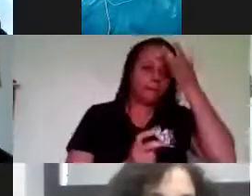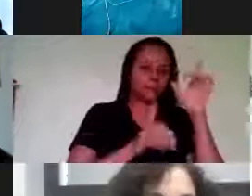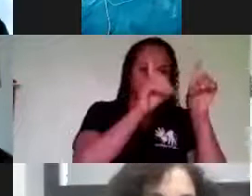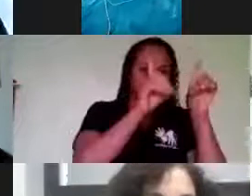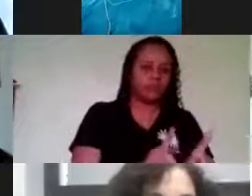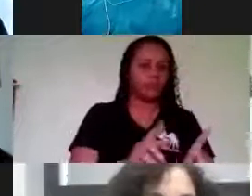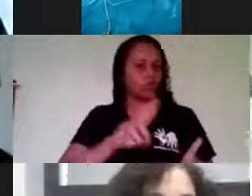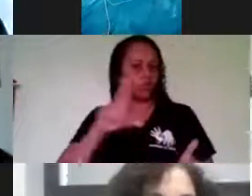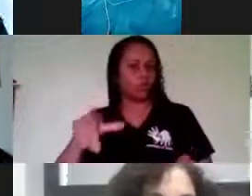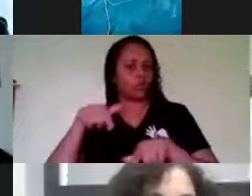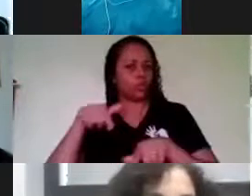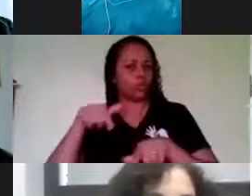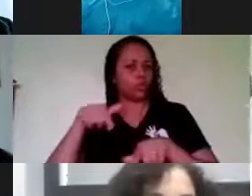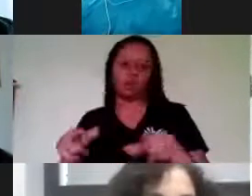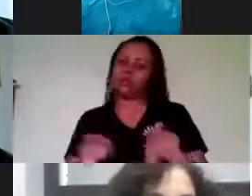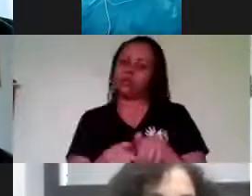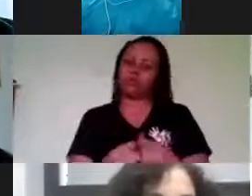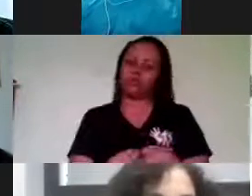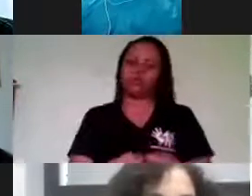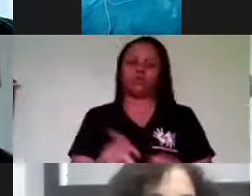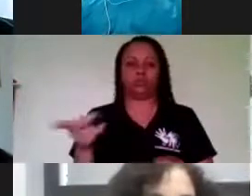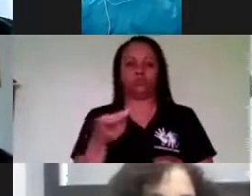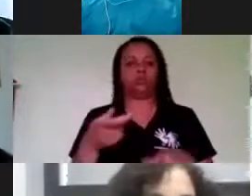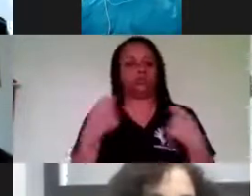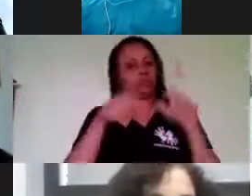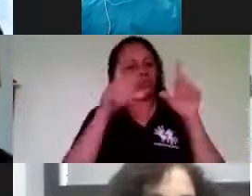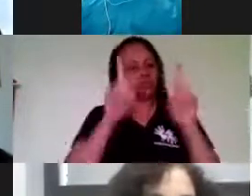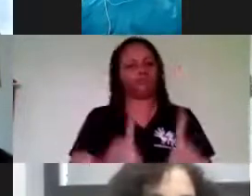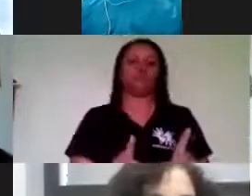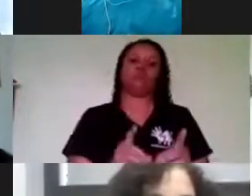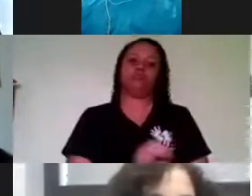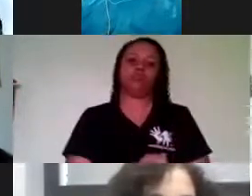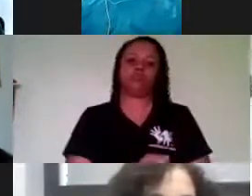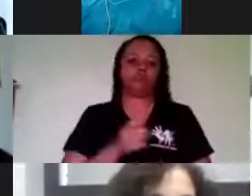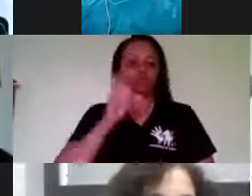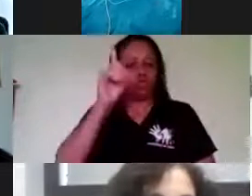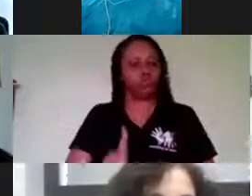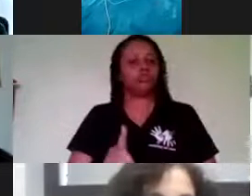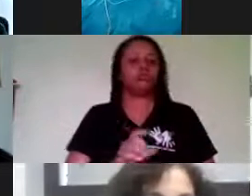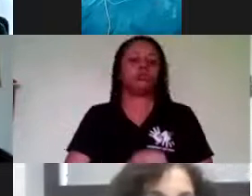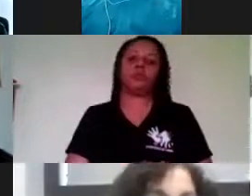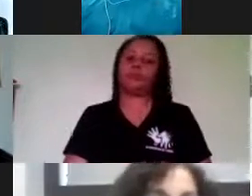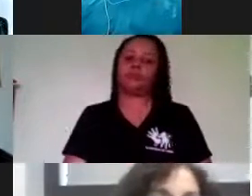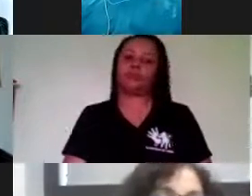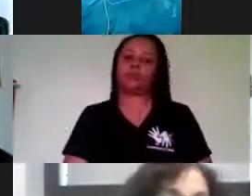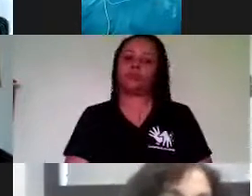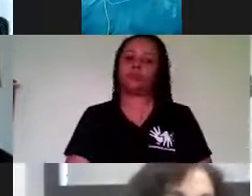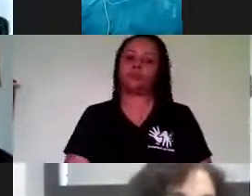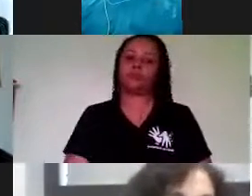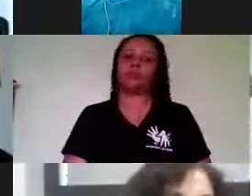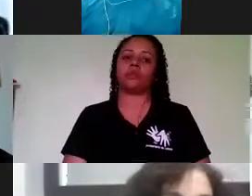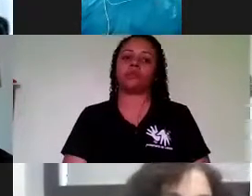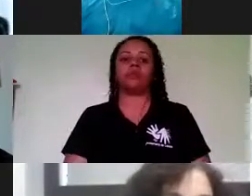trabalhador. Bom, explicações feitas, né, sobre aí esse PL, que, como eu disse, foi uma